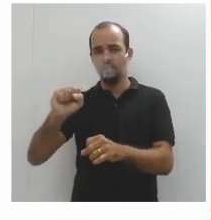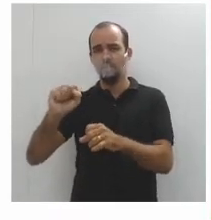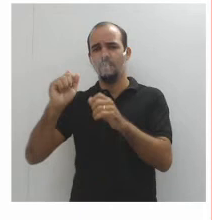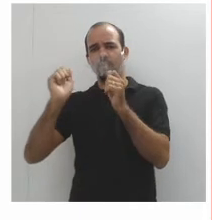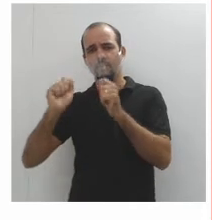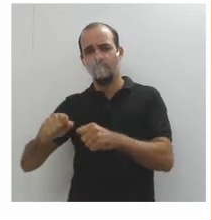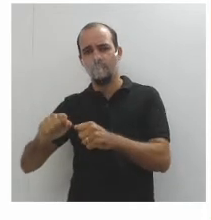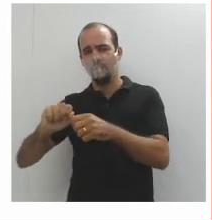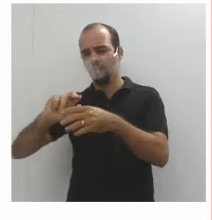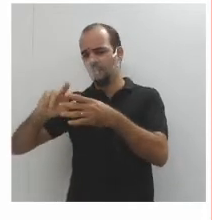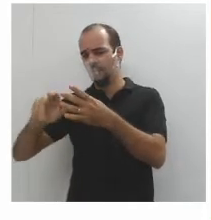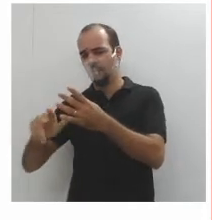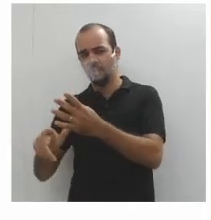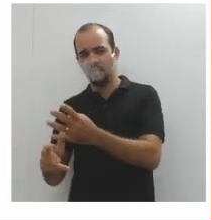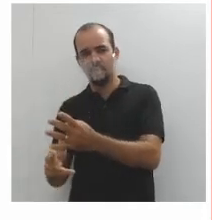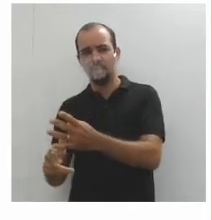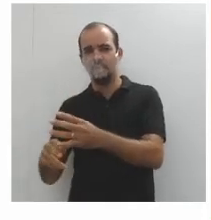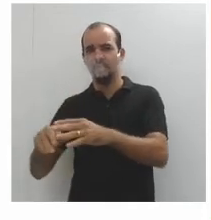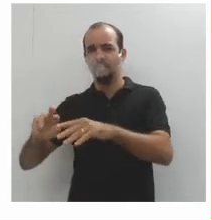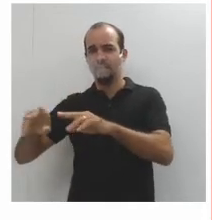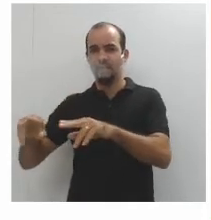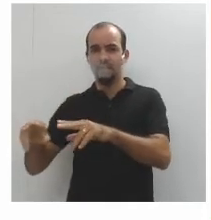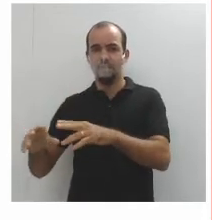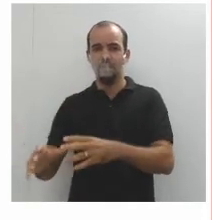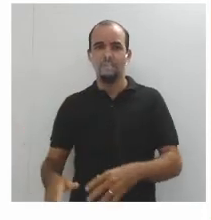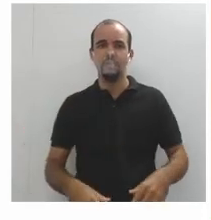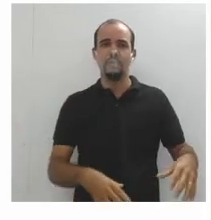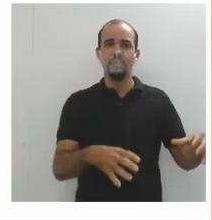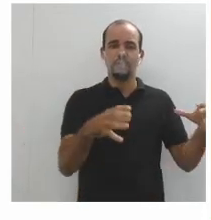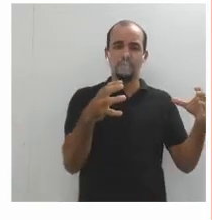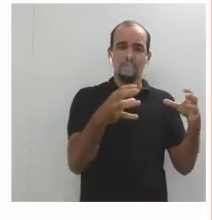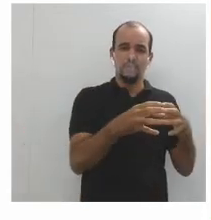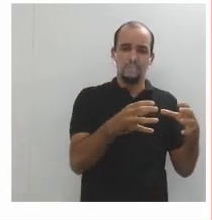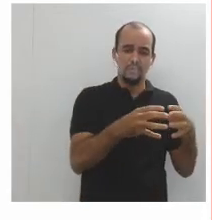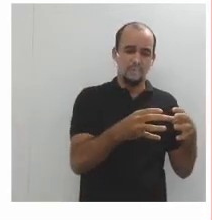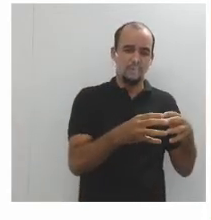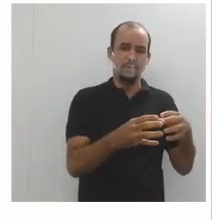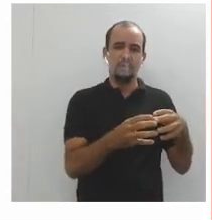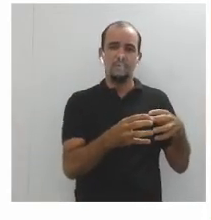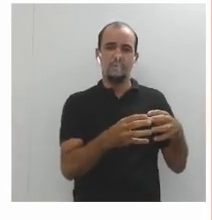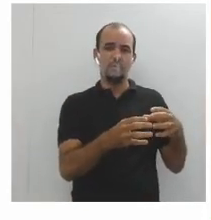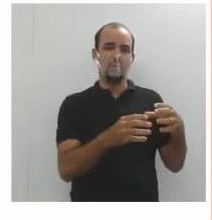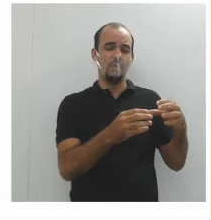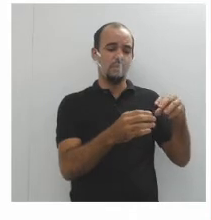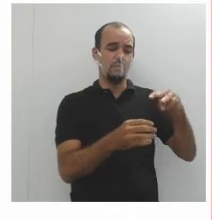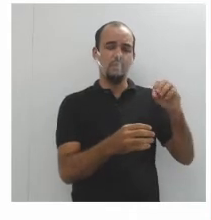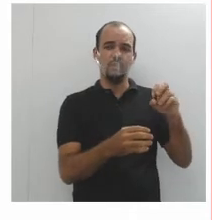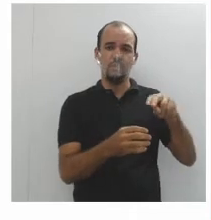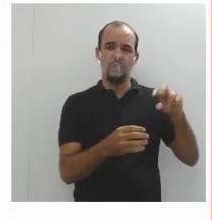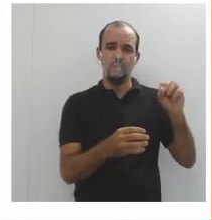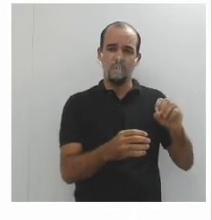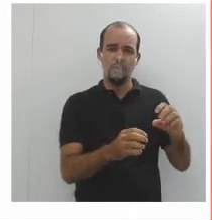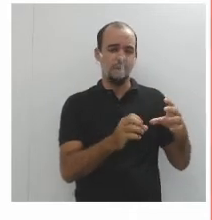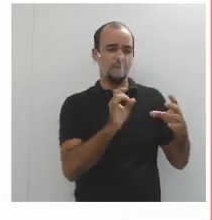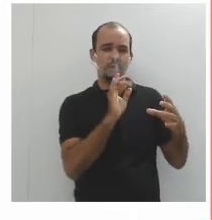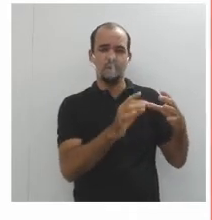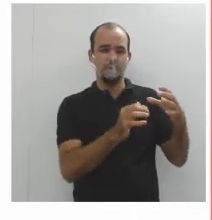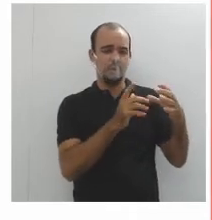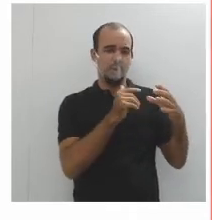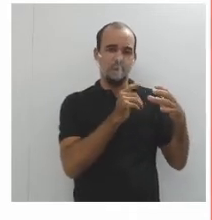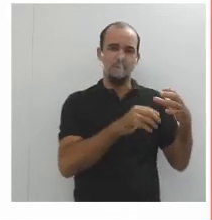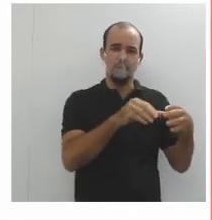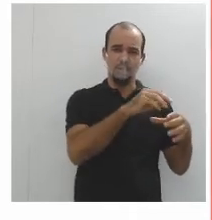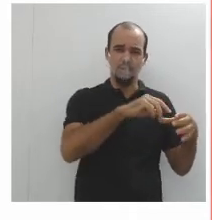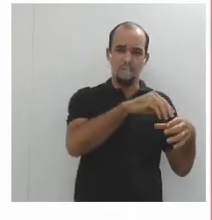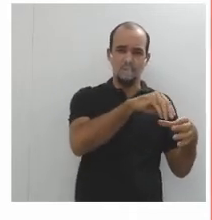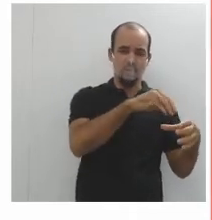de água e óleo, e temos os trifásicos também, como o granito, e assim sucessivamente,